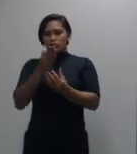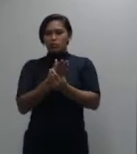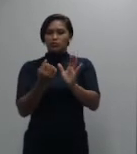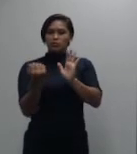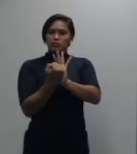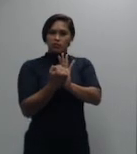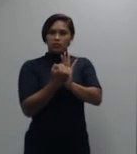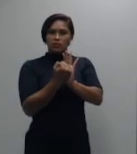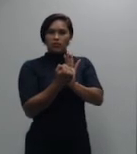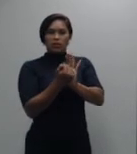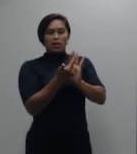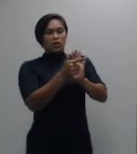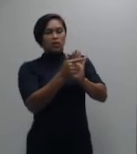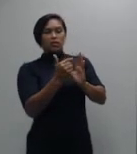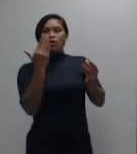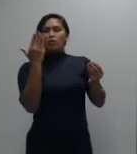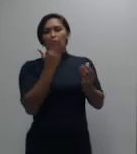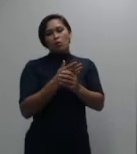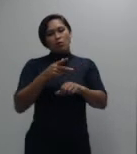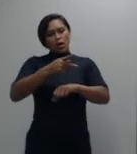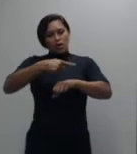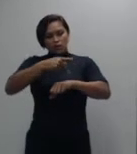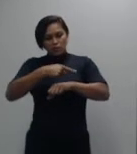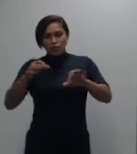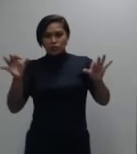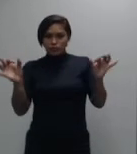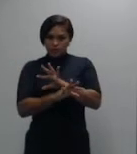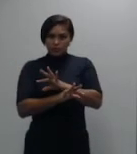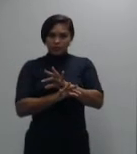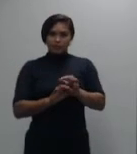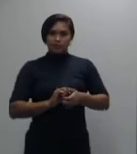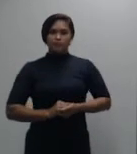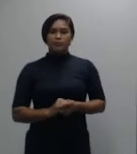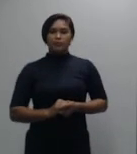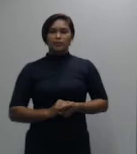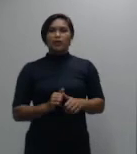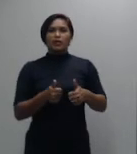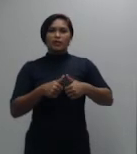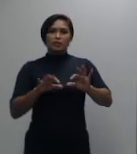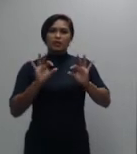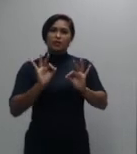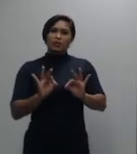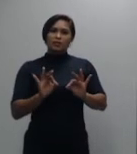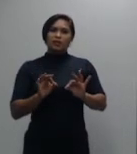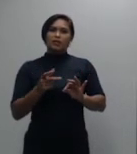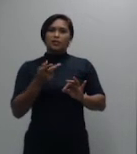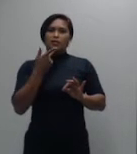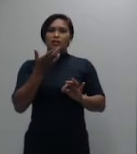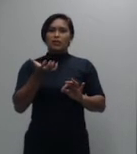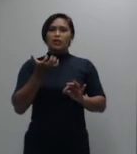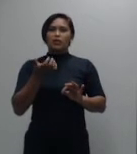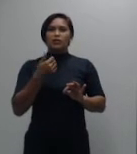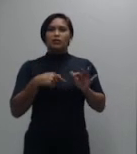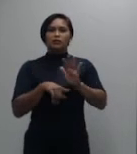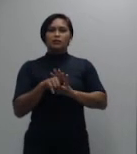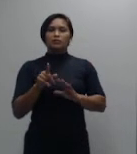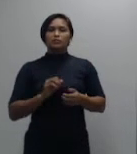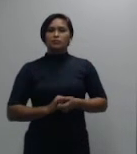não no processo estrangeiro já está errado estando Adelmo cães os abutres